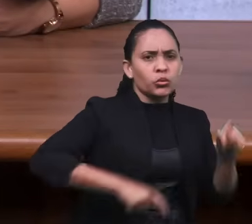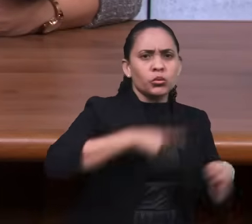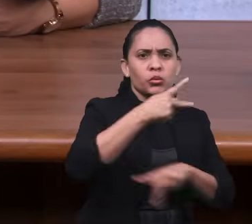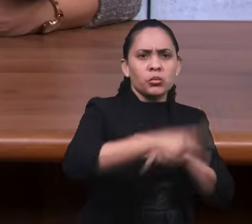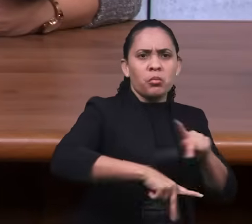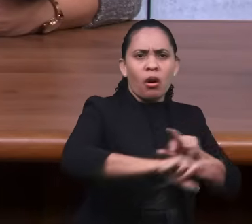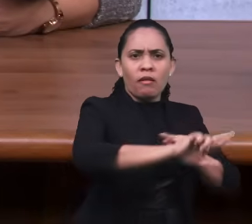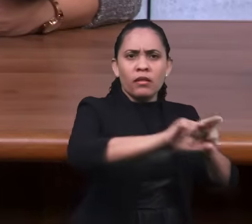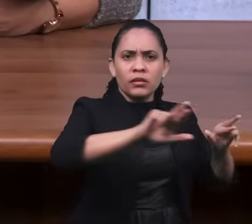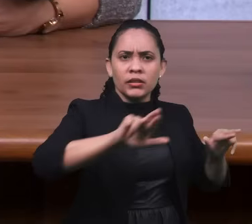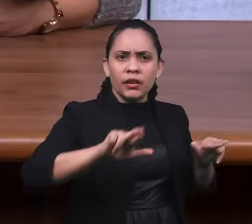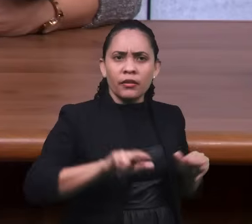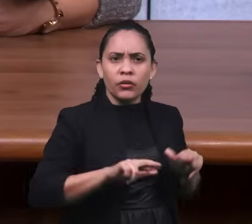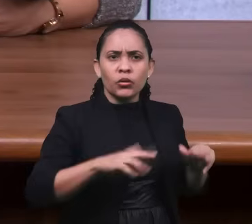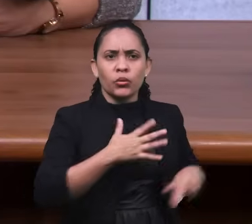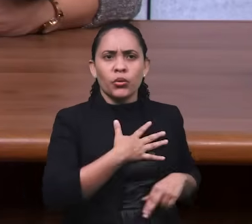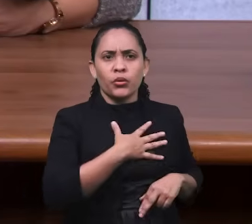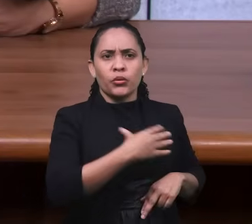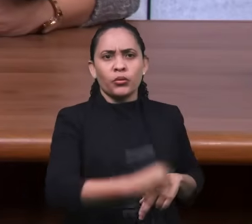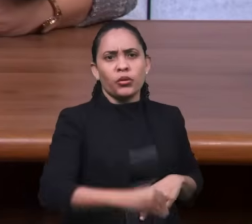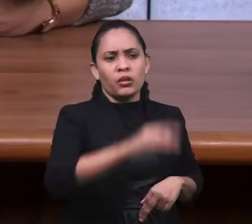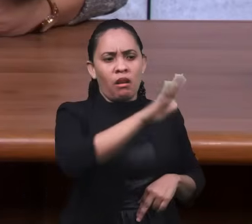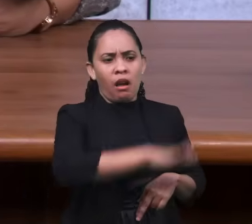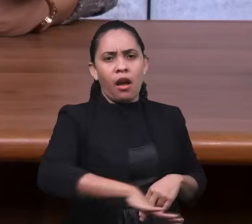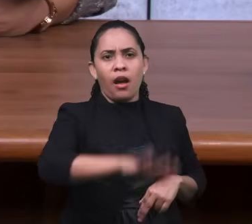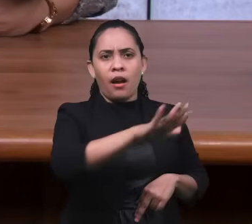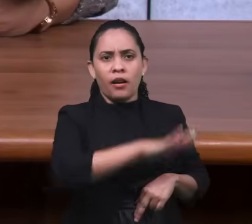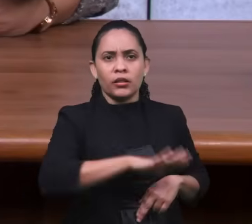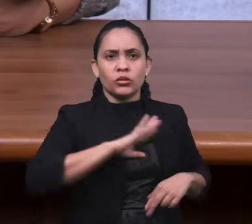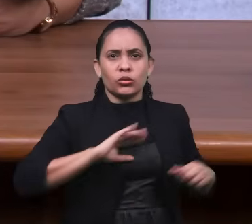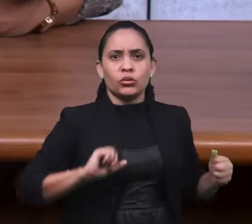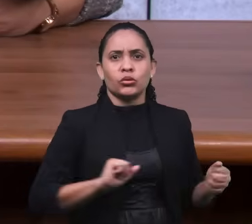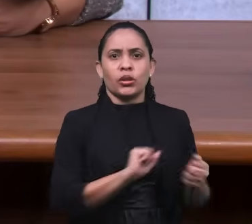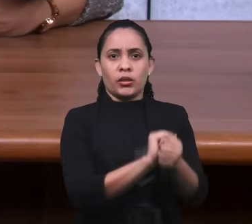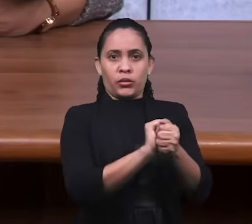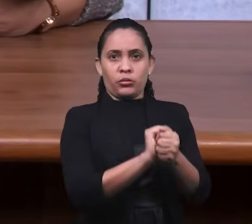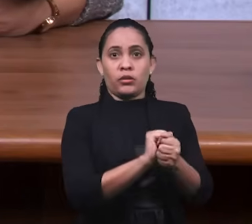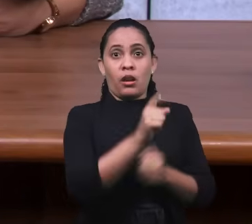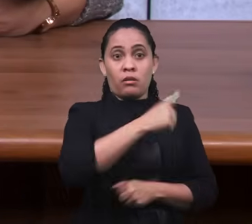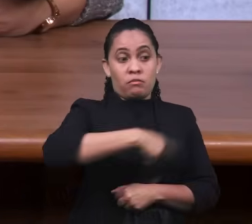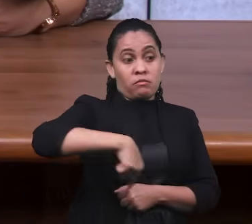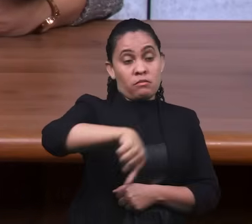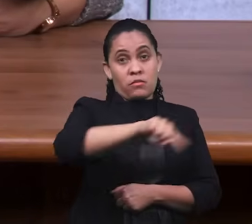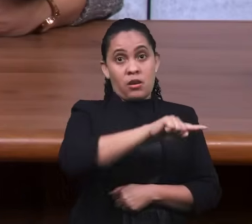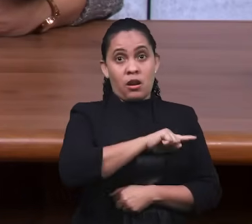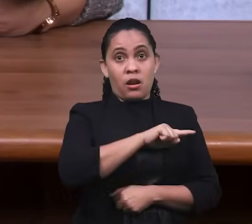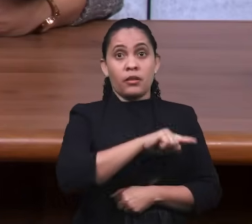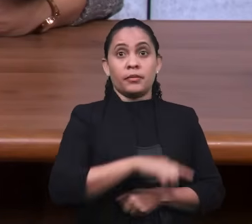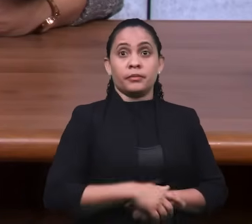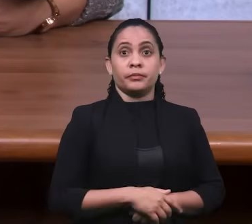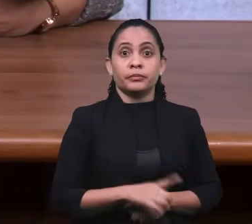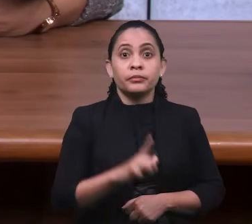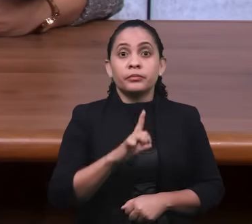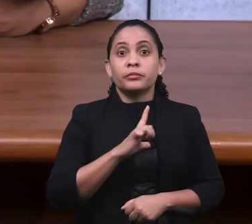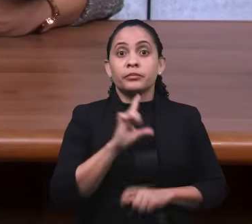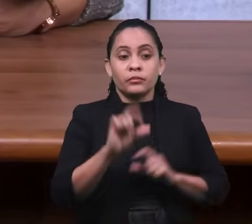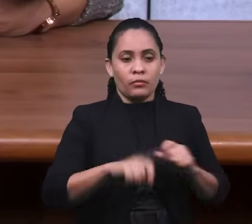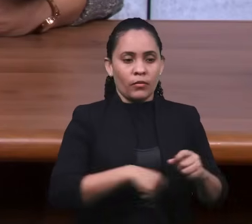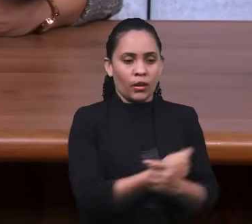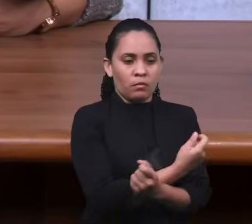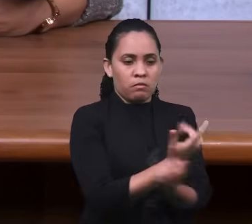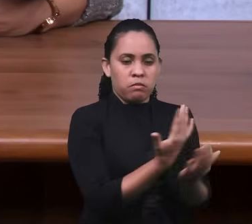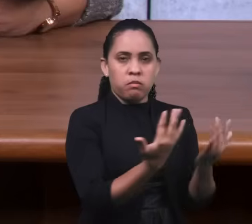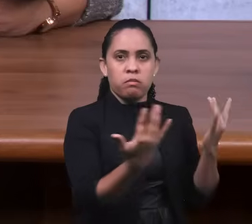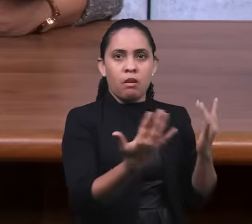amalequitas e os filhos do Oriente se ajuntaram num corpo e passaram e puseram o seu campo